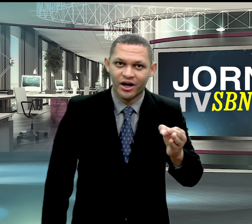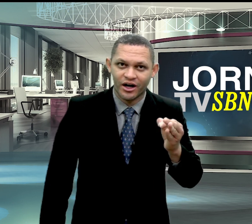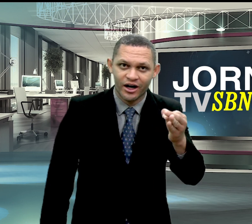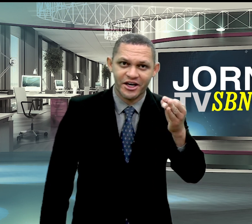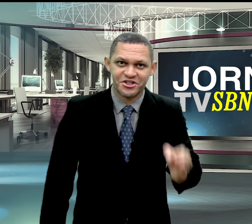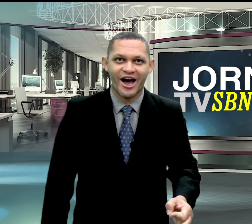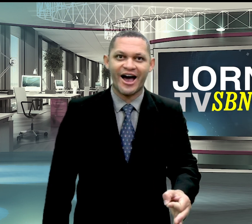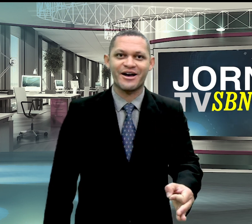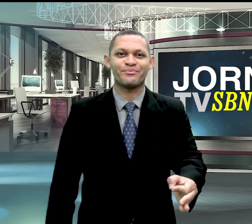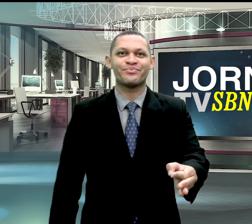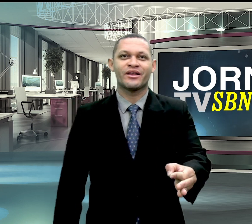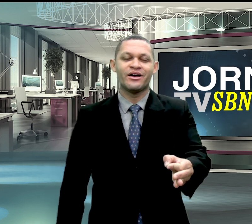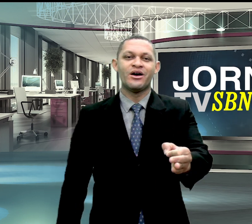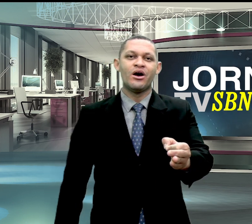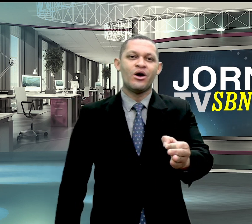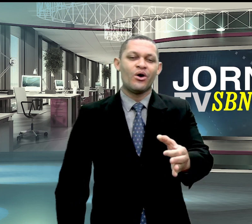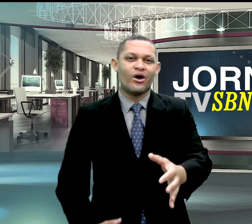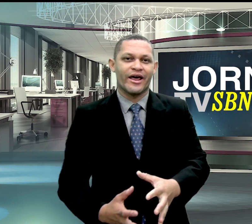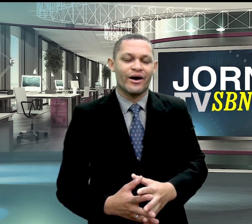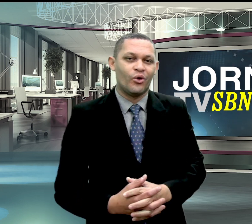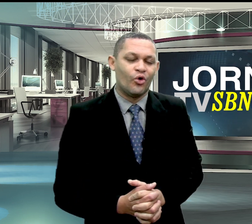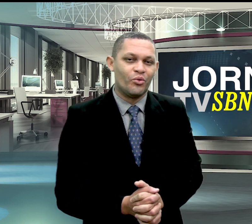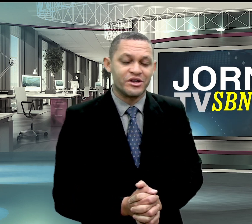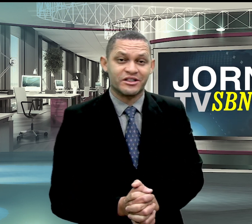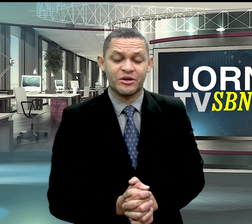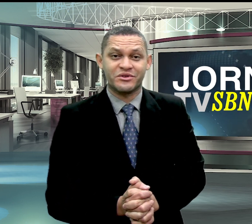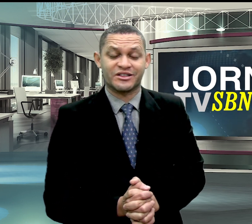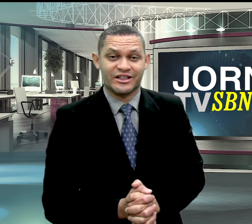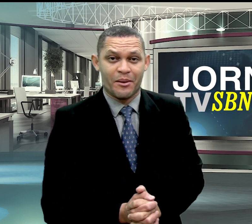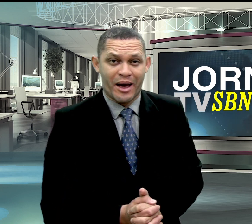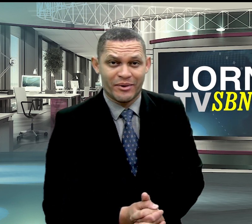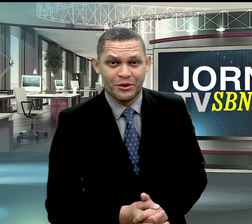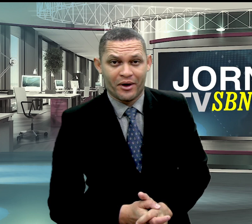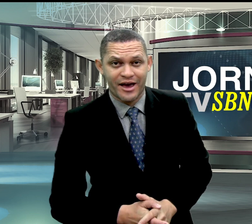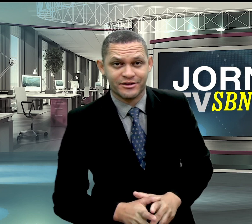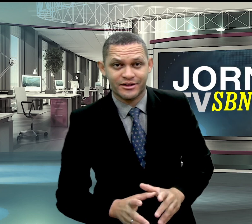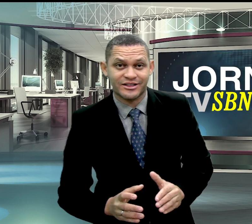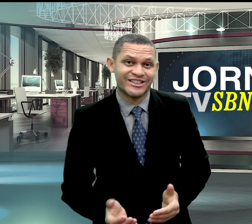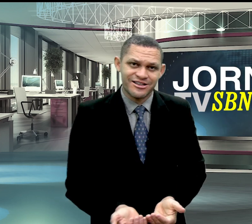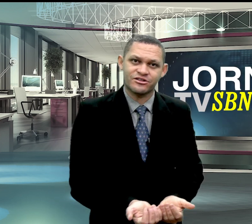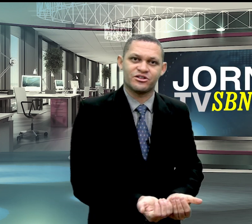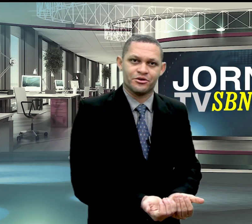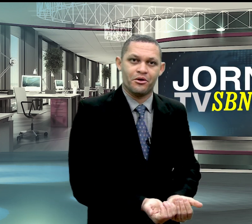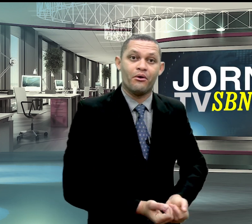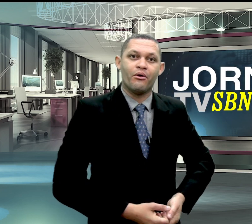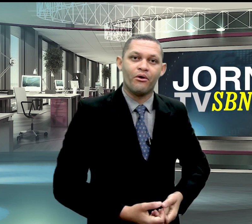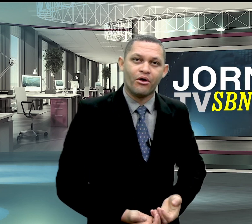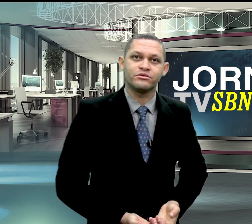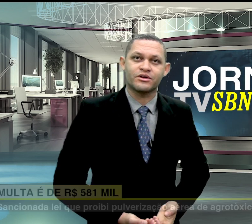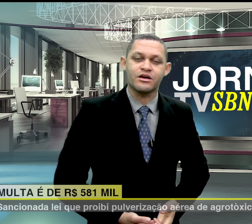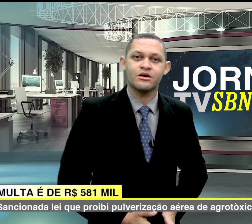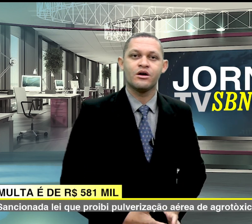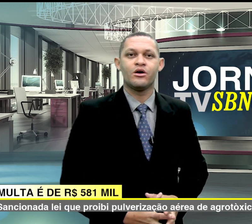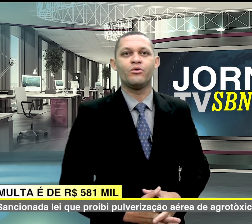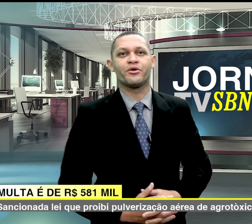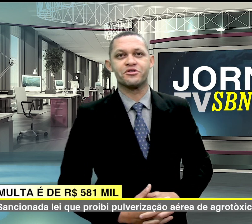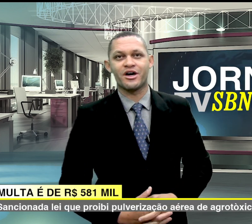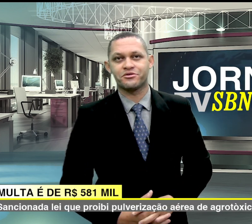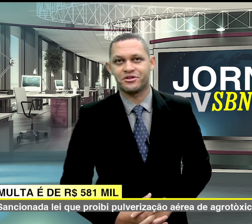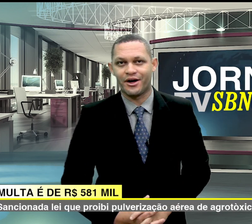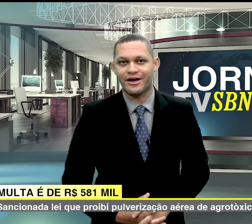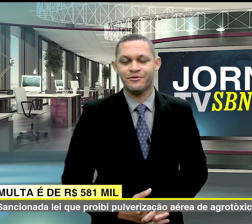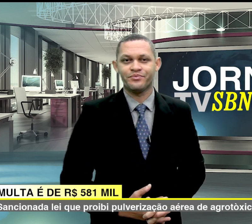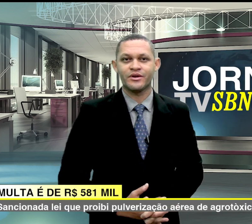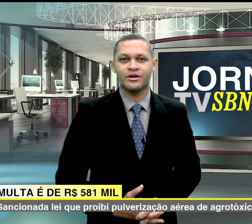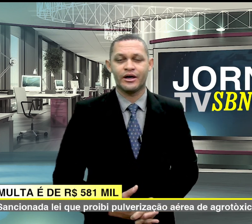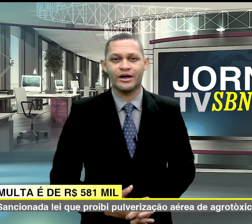0800-942-0455. Ligue já! Olha, o município de Santa Bárbara do Oeste sancionou ontem projeto